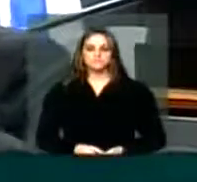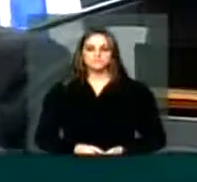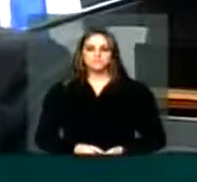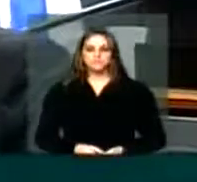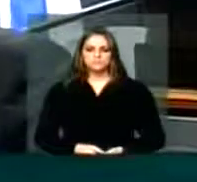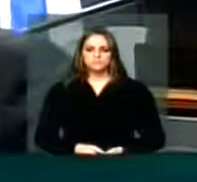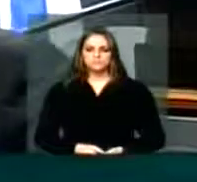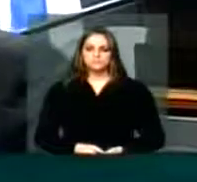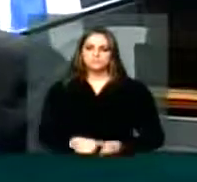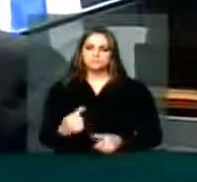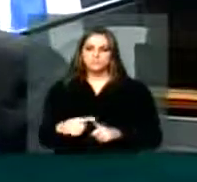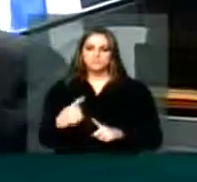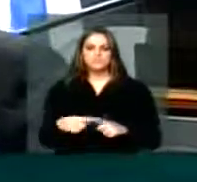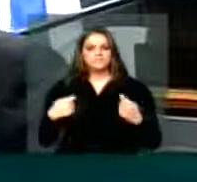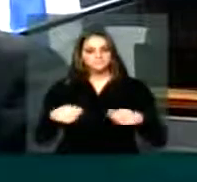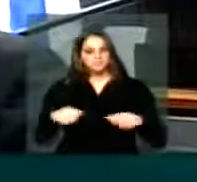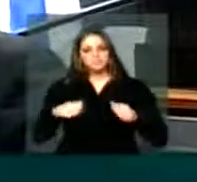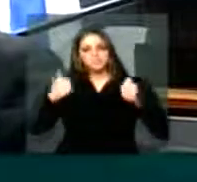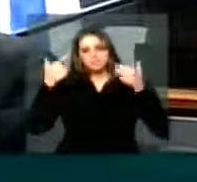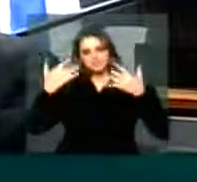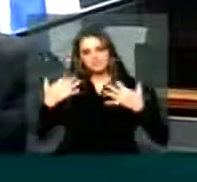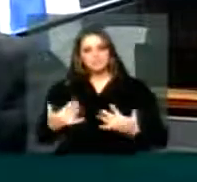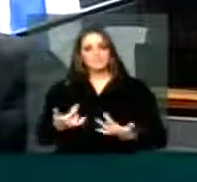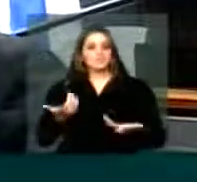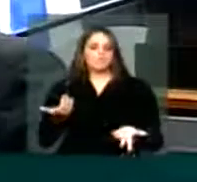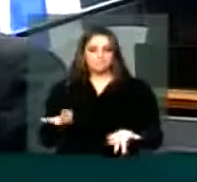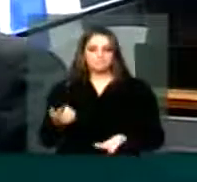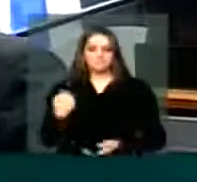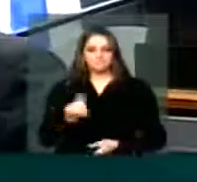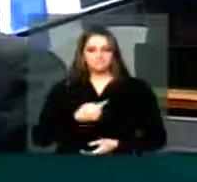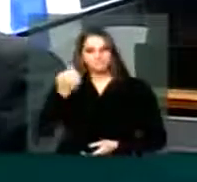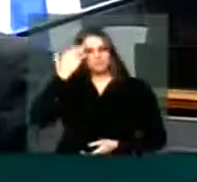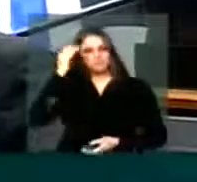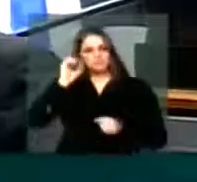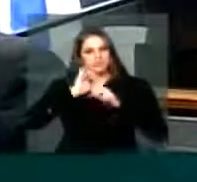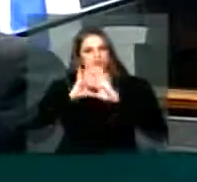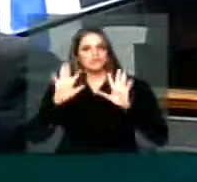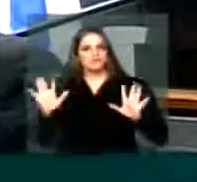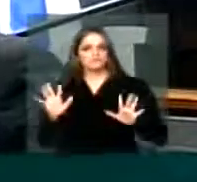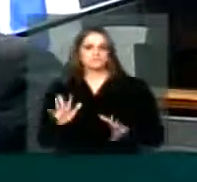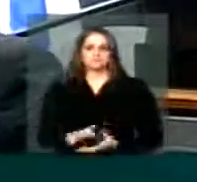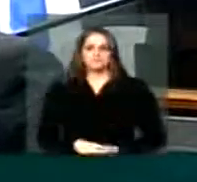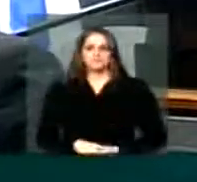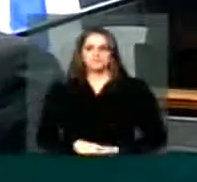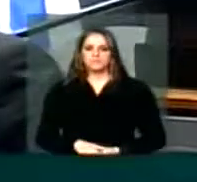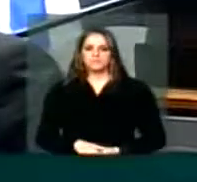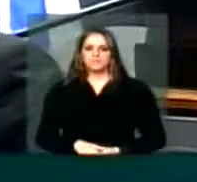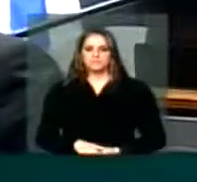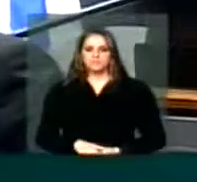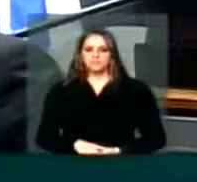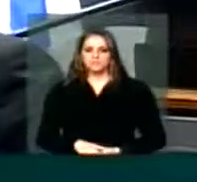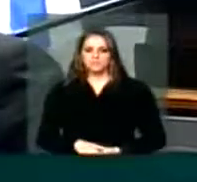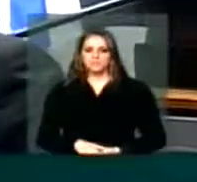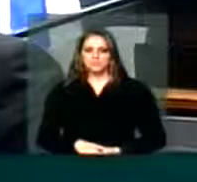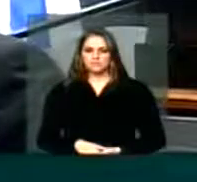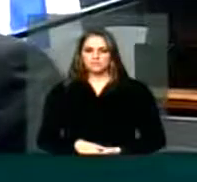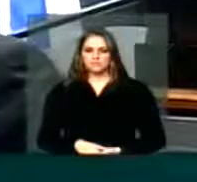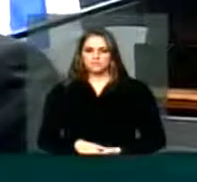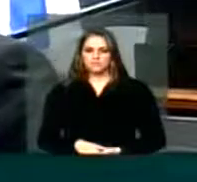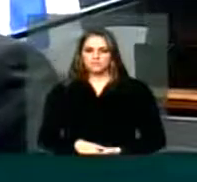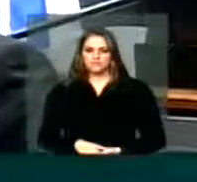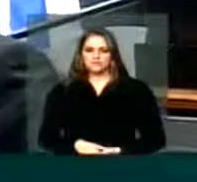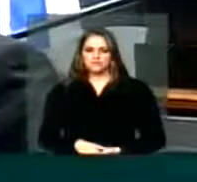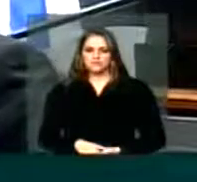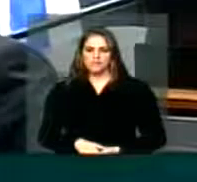elucidar a esclarecer e quero aqui dizer que vão silêncio vem aqui como nós dizemos lá no meu status